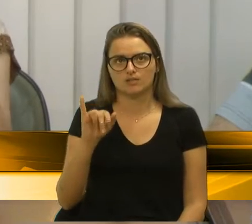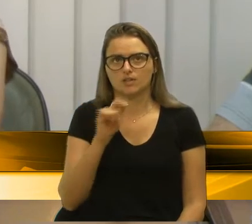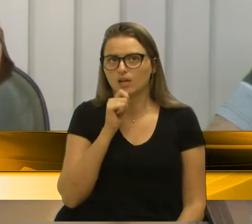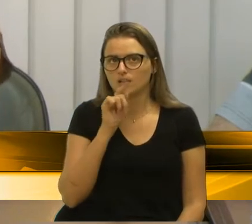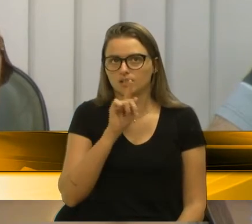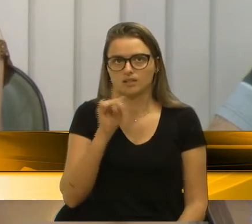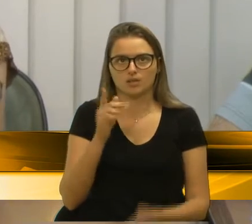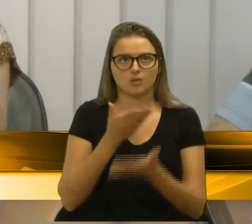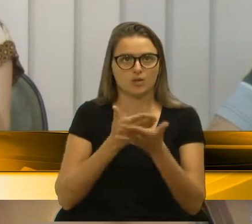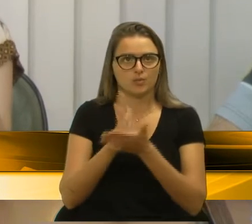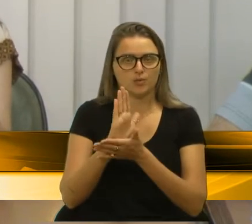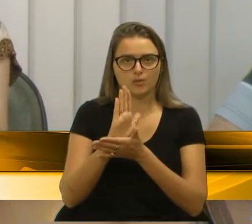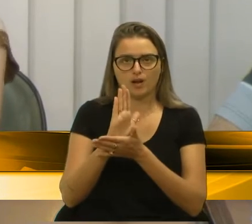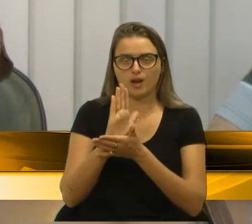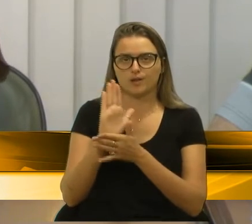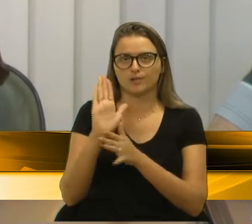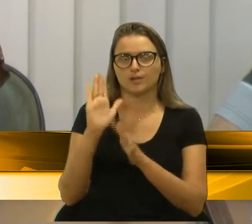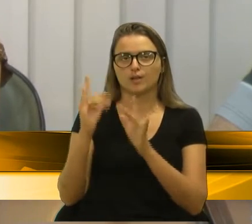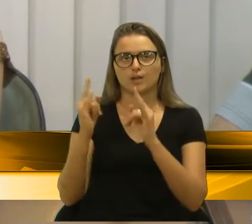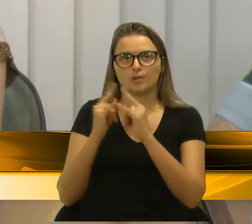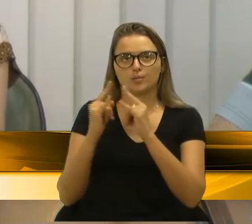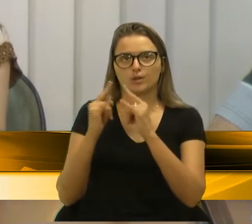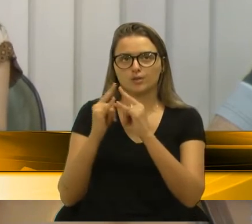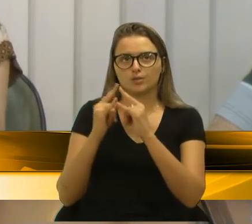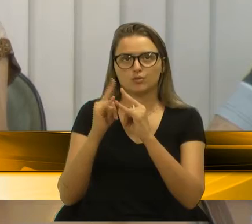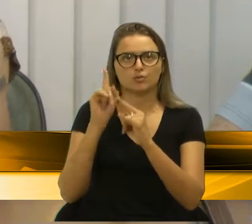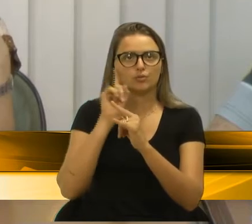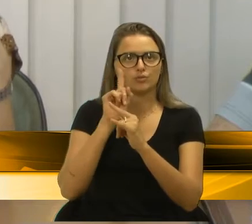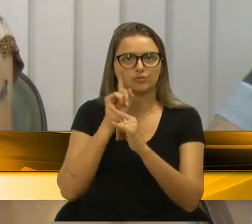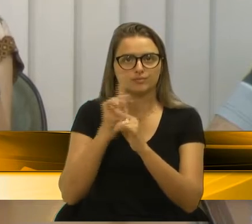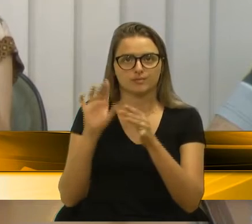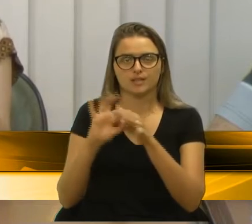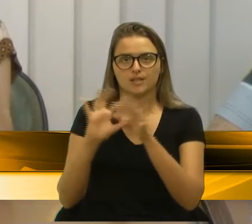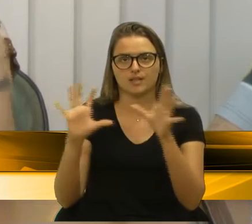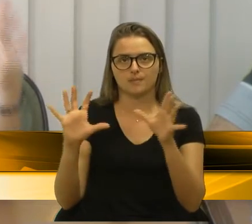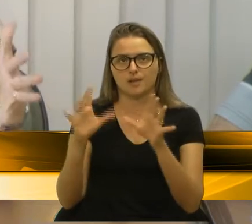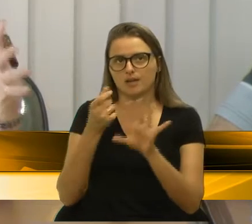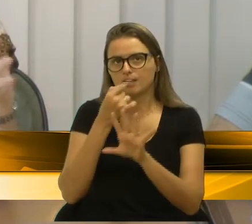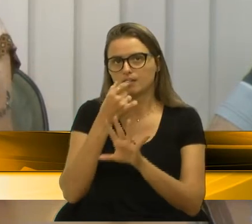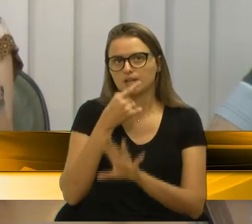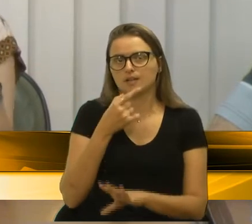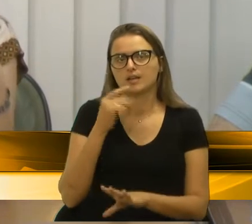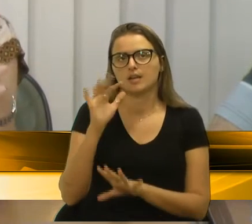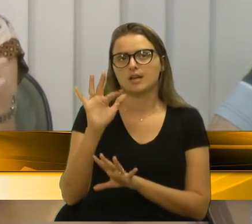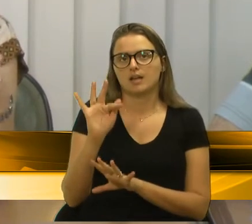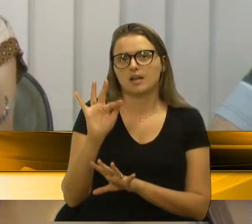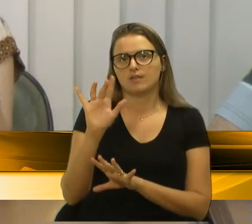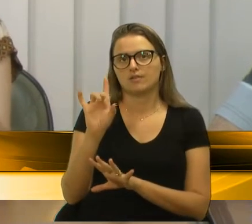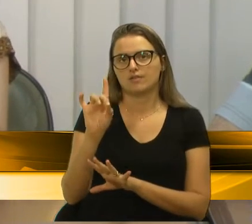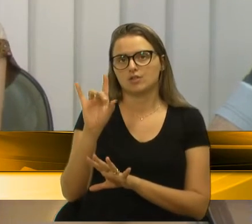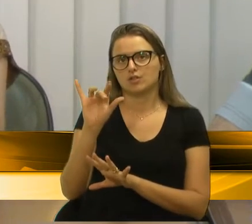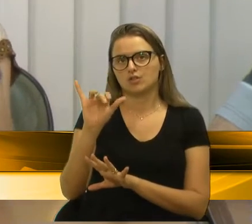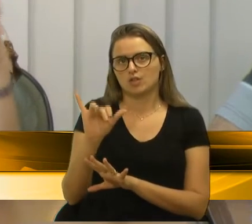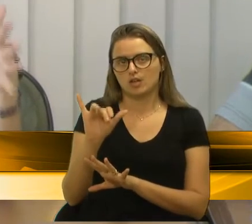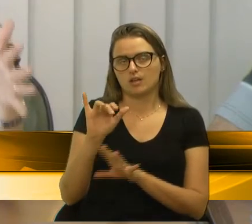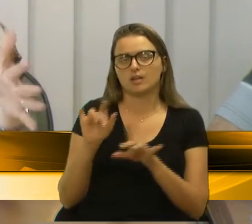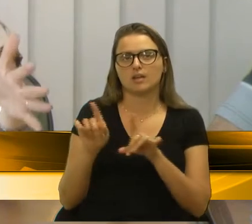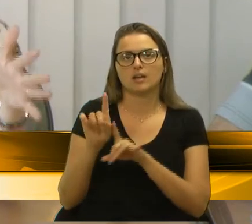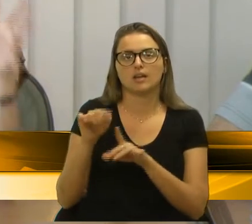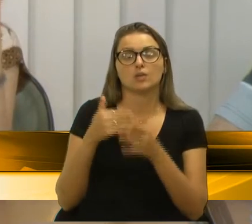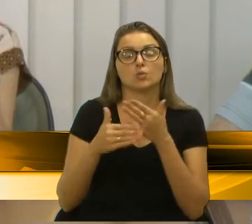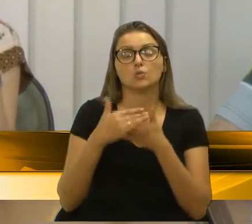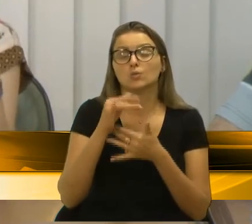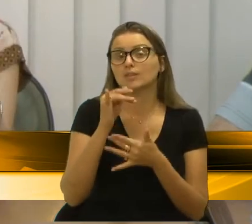pelo órgão americano que libera as medicações, que é o FDA, para isso ainda. Então, é tudo ensaio